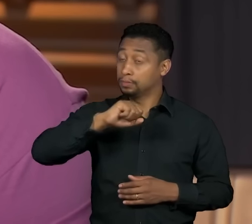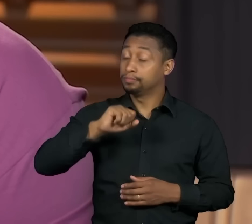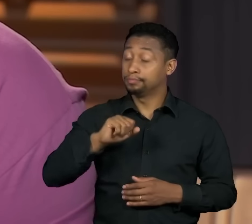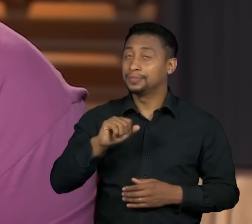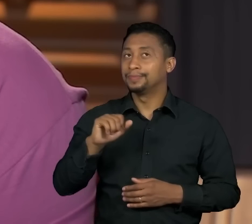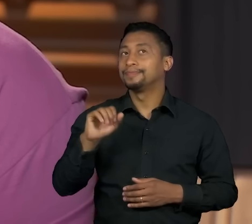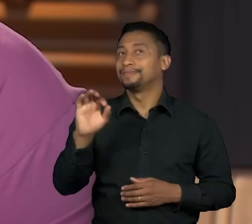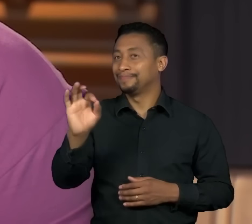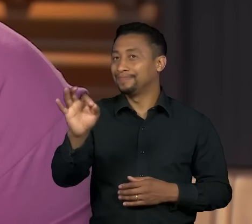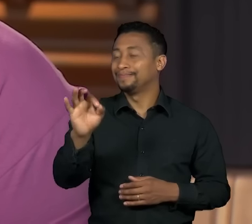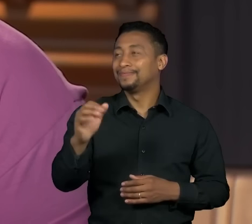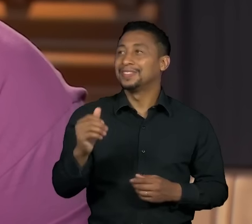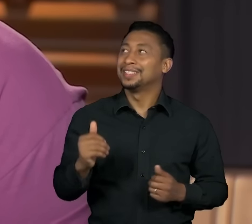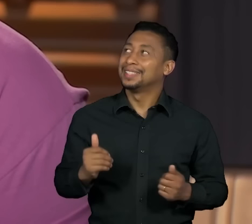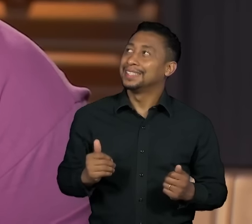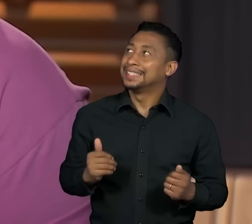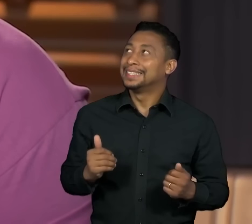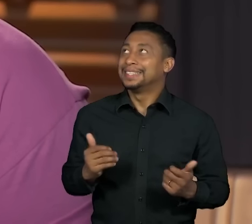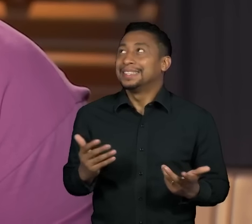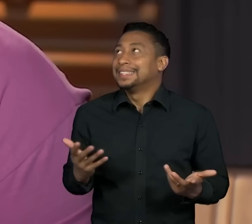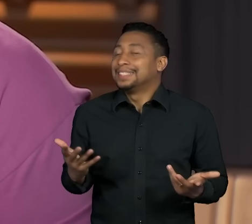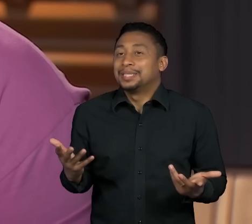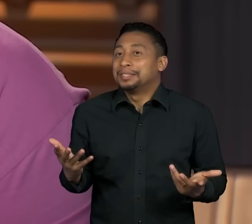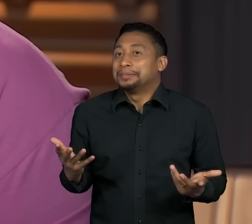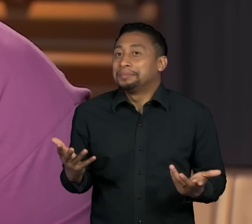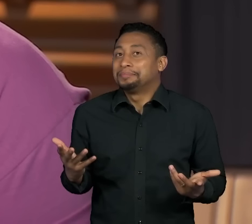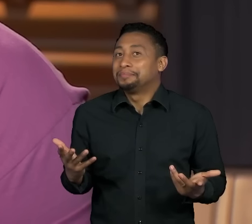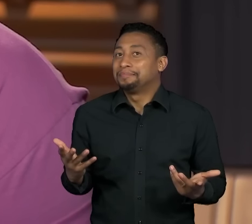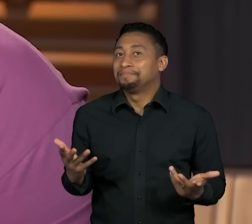muito uma catarse fazer